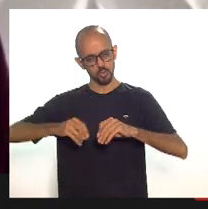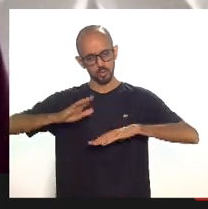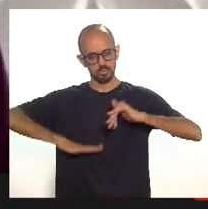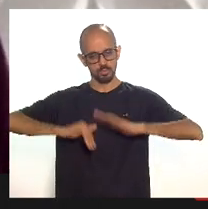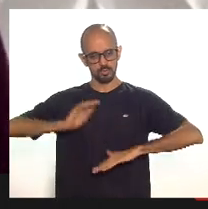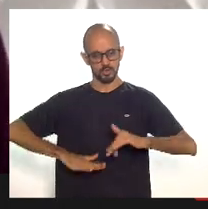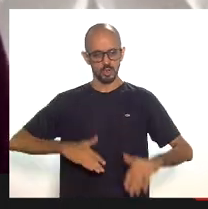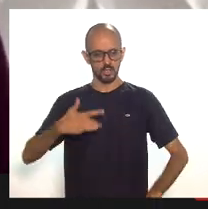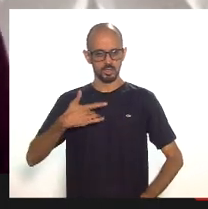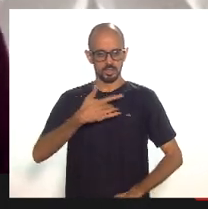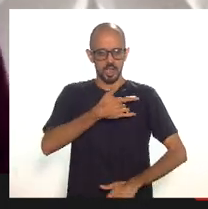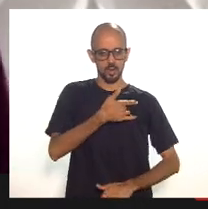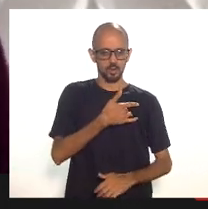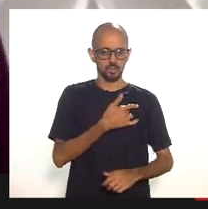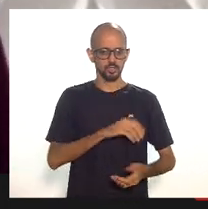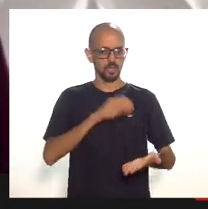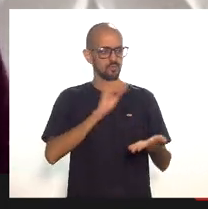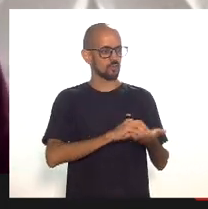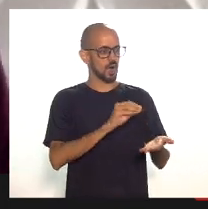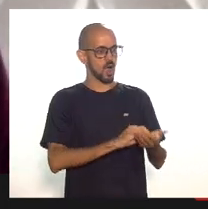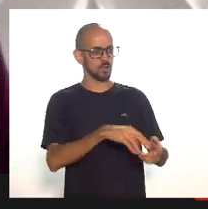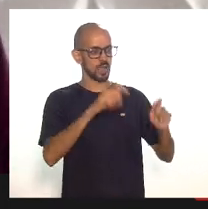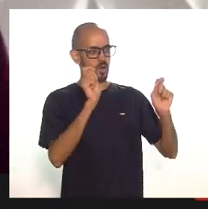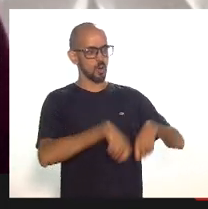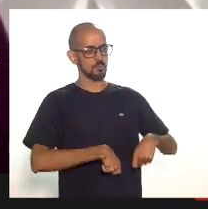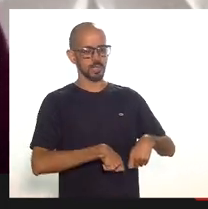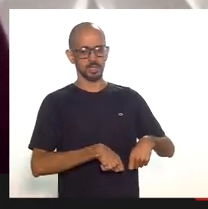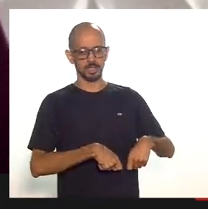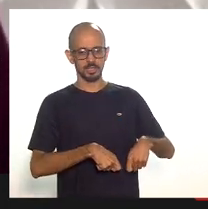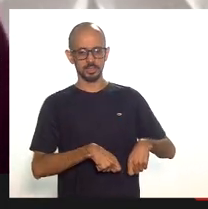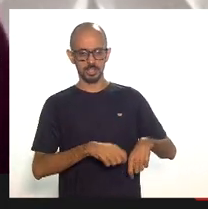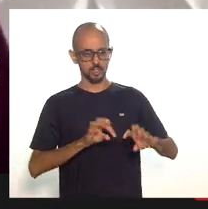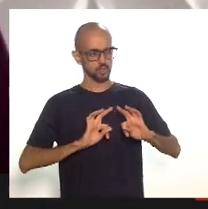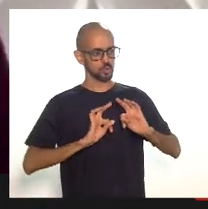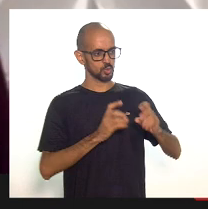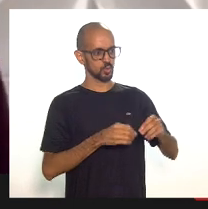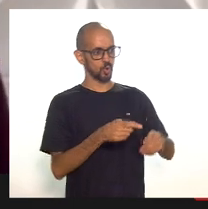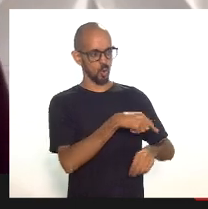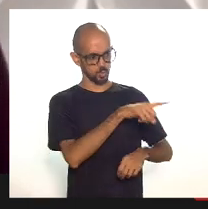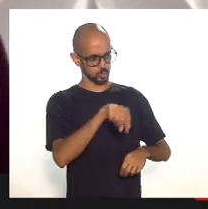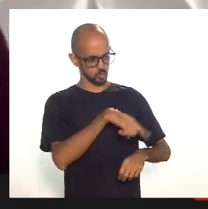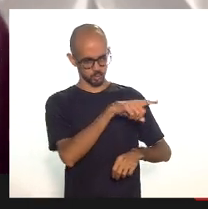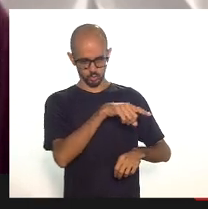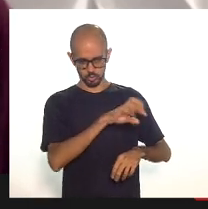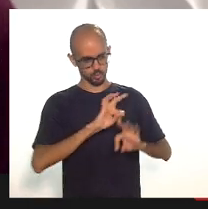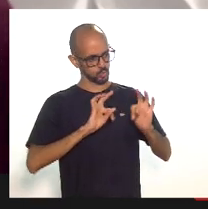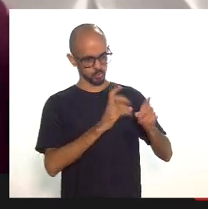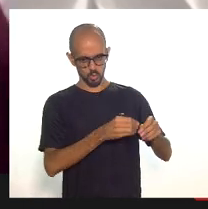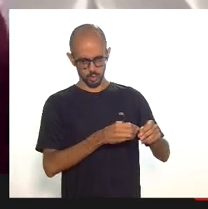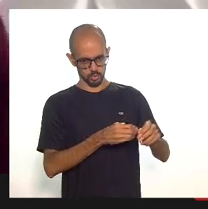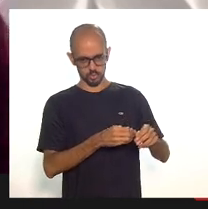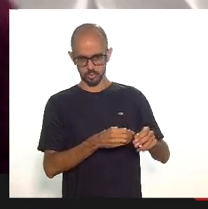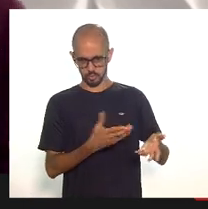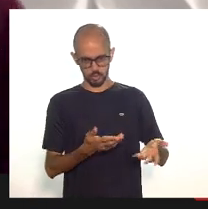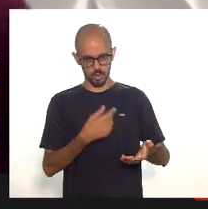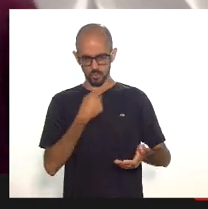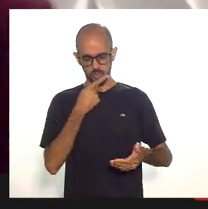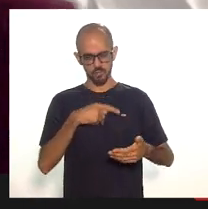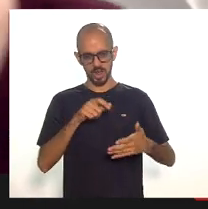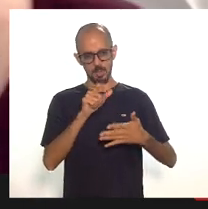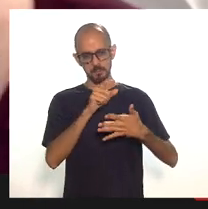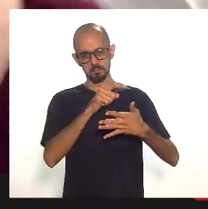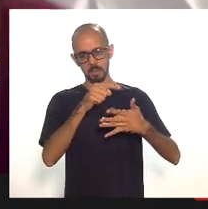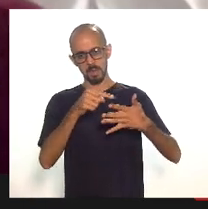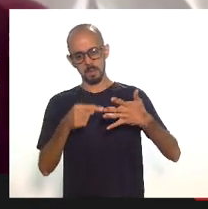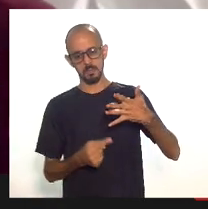saúde que sem a competência dessa, de todos, né? Falo de todos não vou nominar aqui